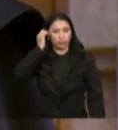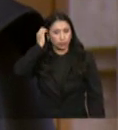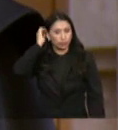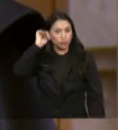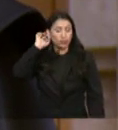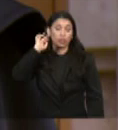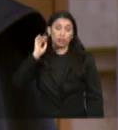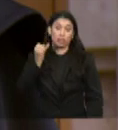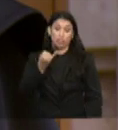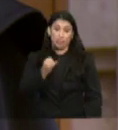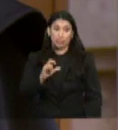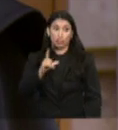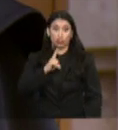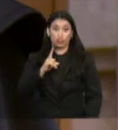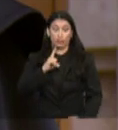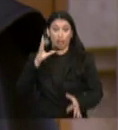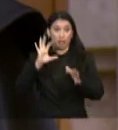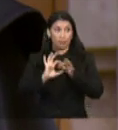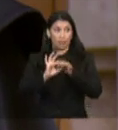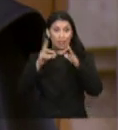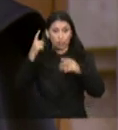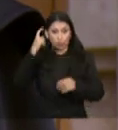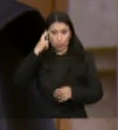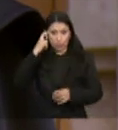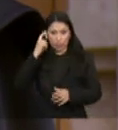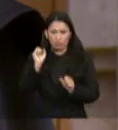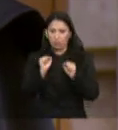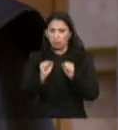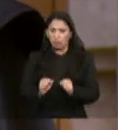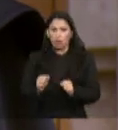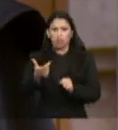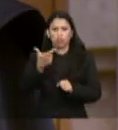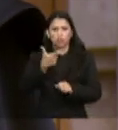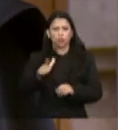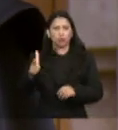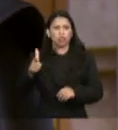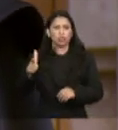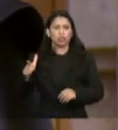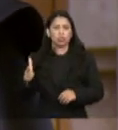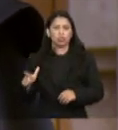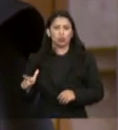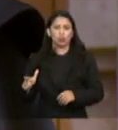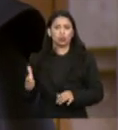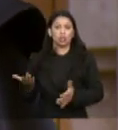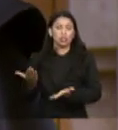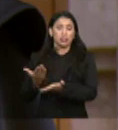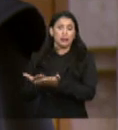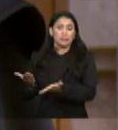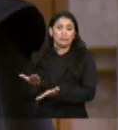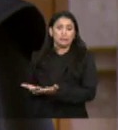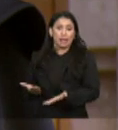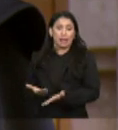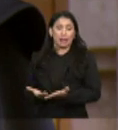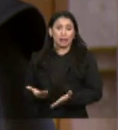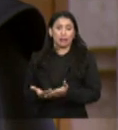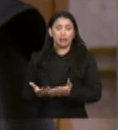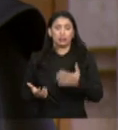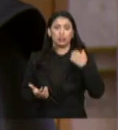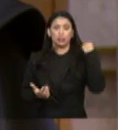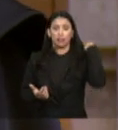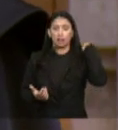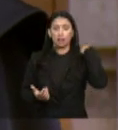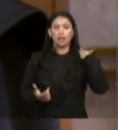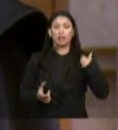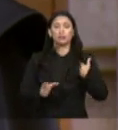todas as demais sem ela todas as demais deixam mutilada a personalidade humana as